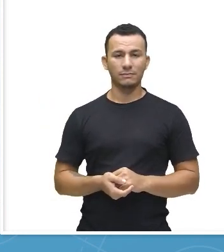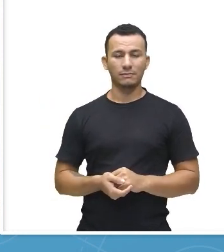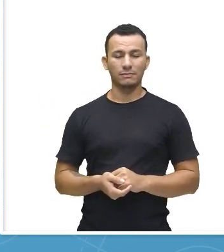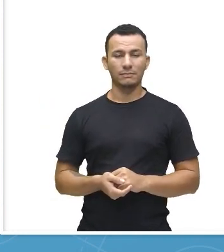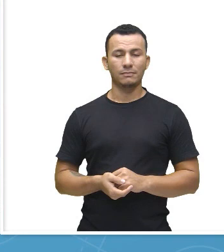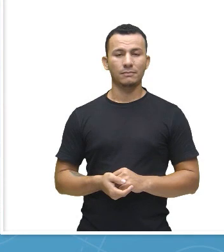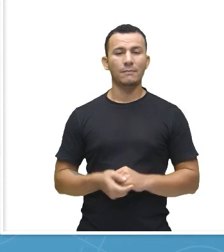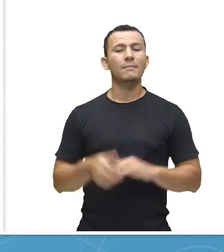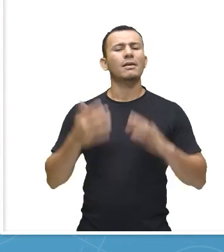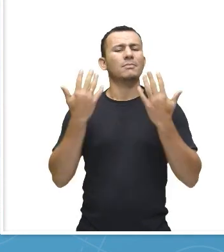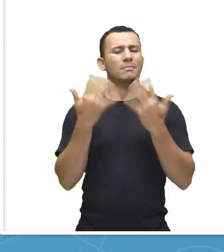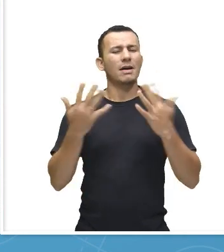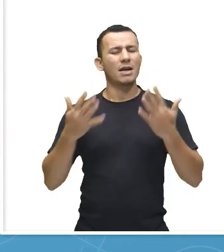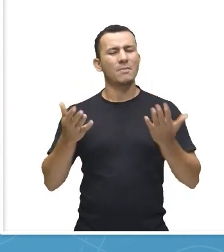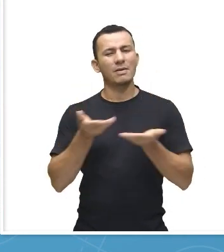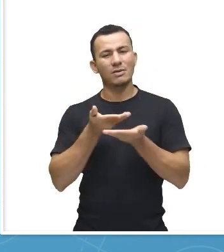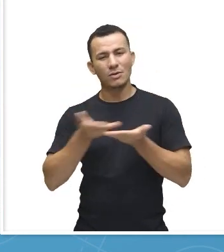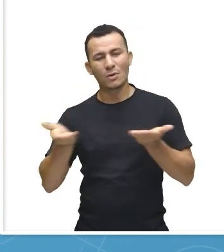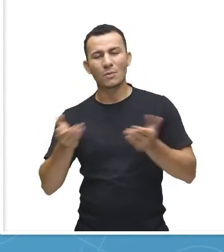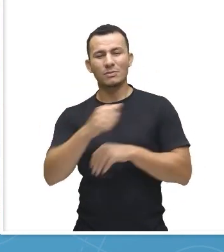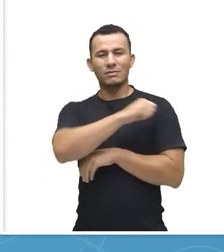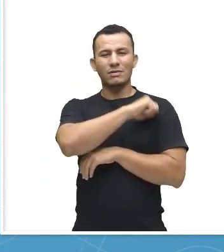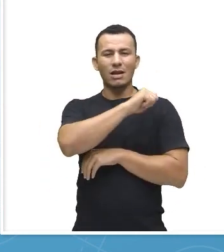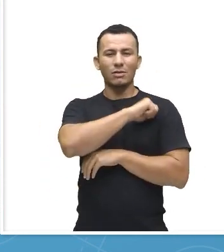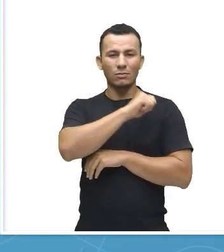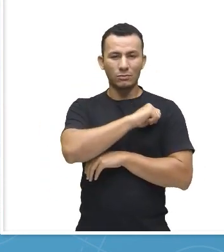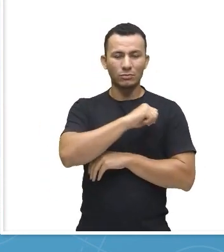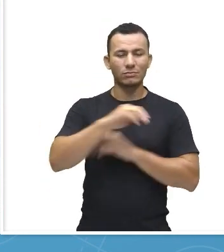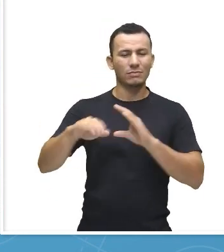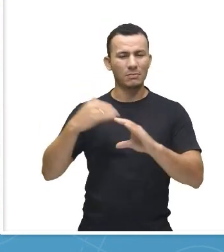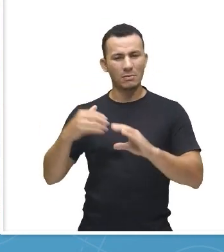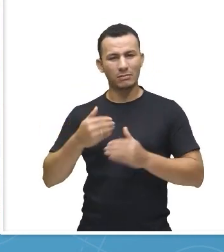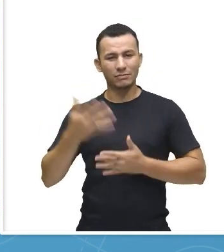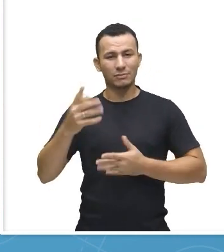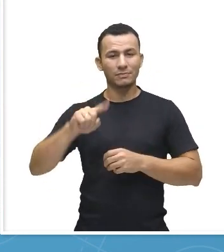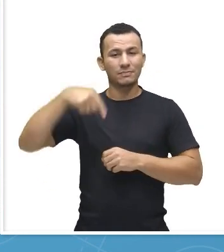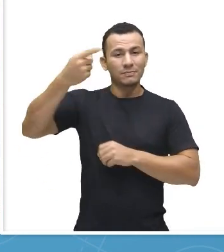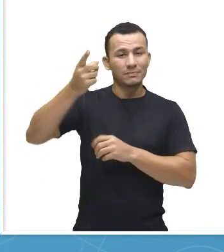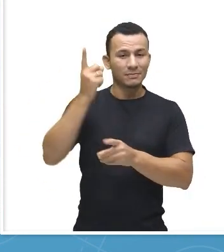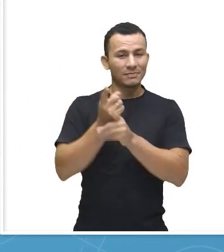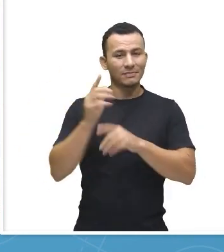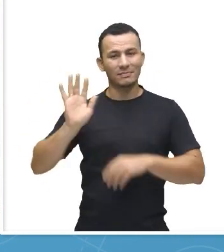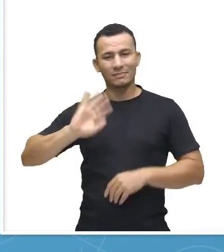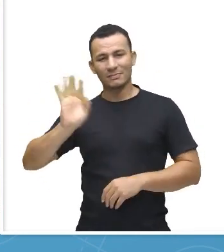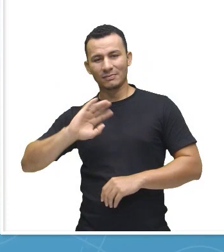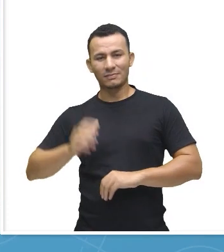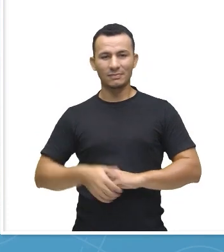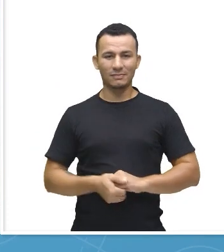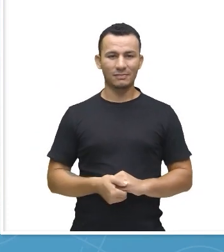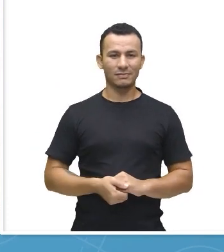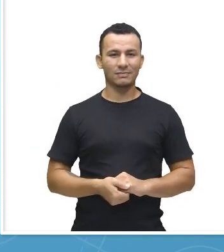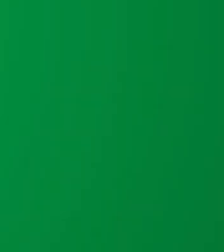Muito bem. Parabéns a todos, tá? E até a próxima, pessoal. Tchau, tchau.